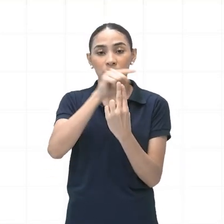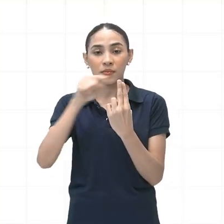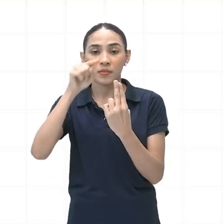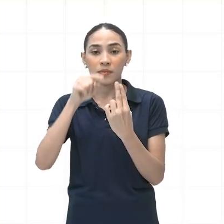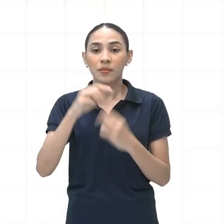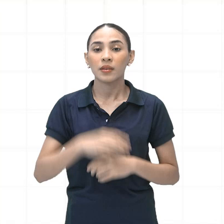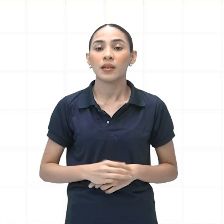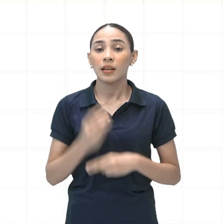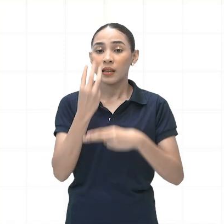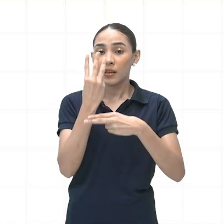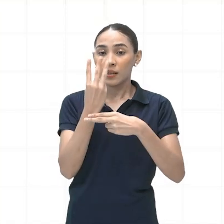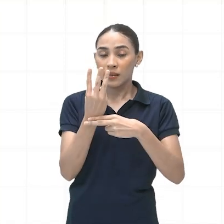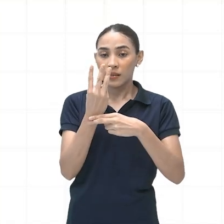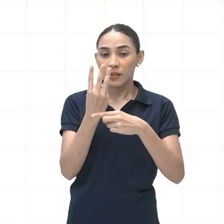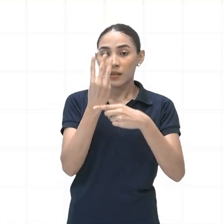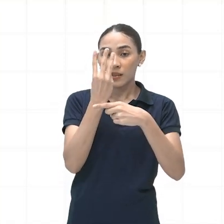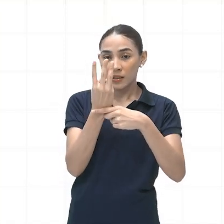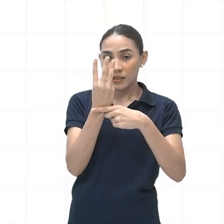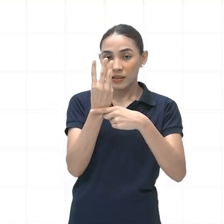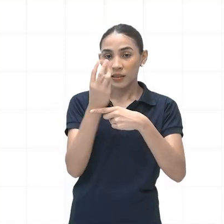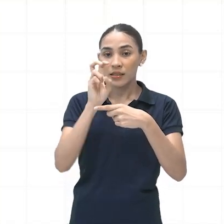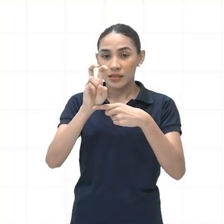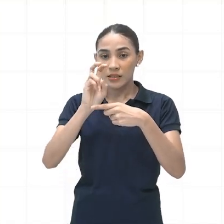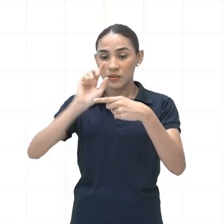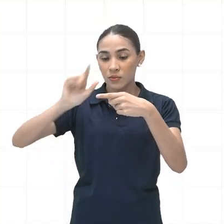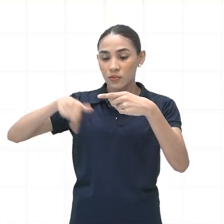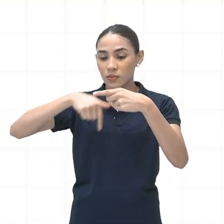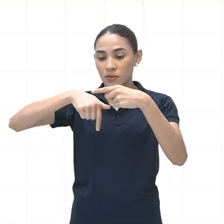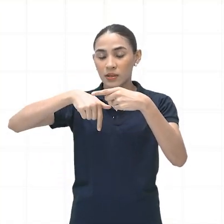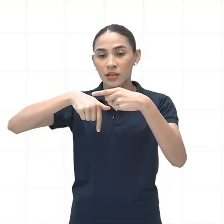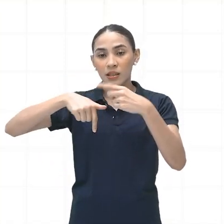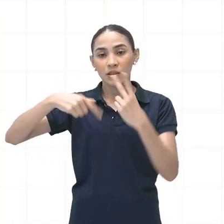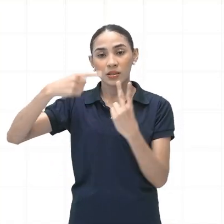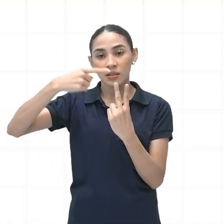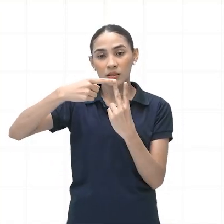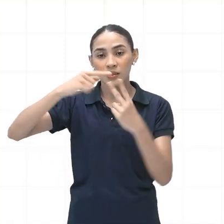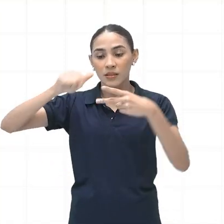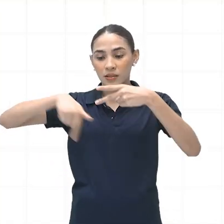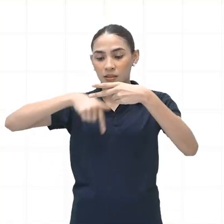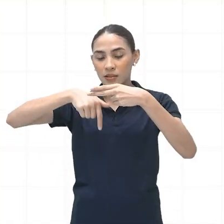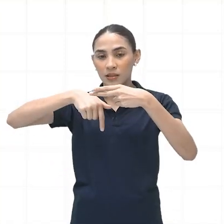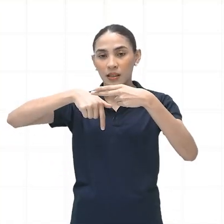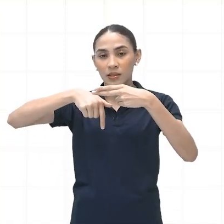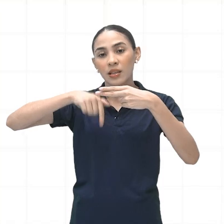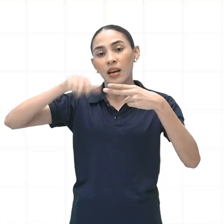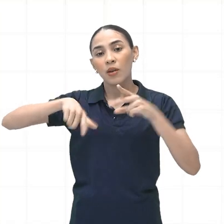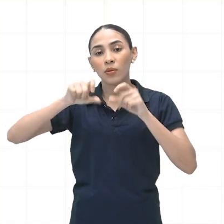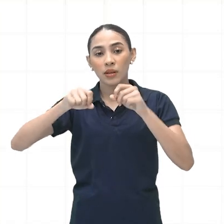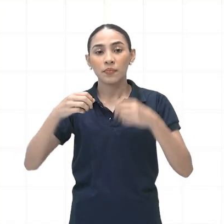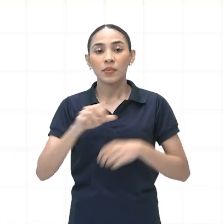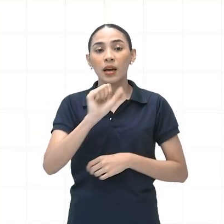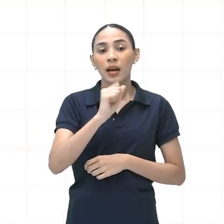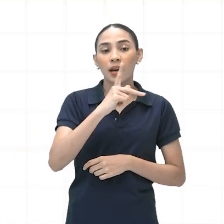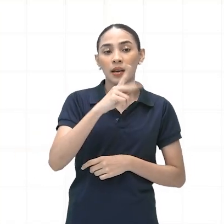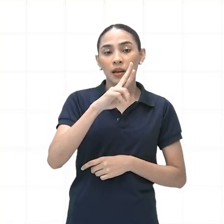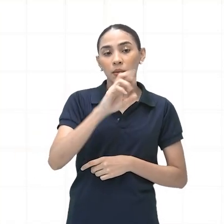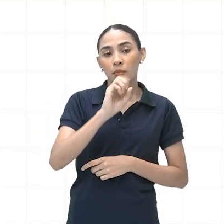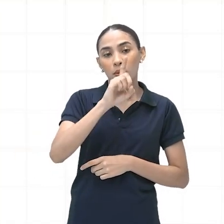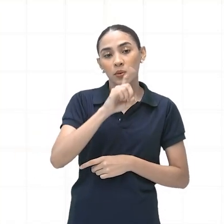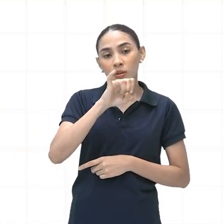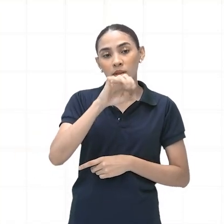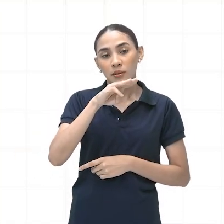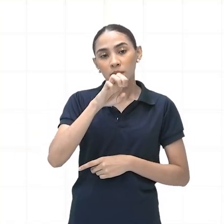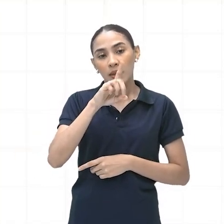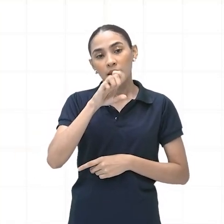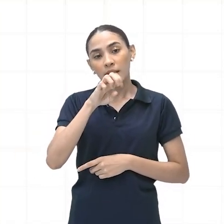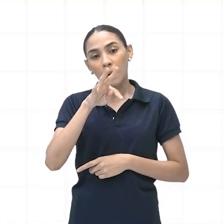35 sobre raiz de 7 é aproximadamente. Então, novamente, vamos trabalhar por aproximação. E aqui